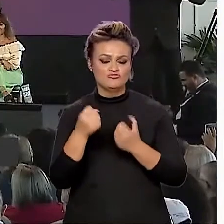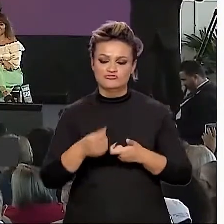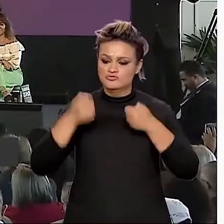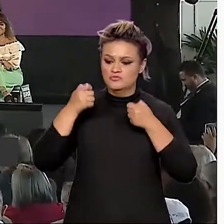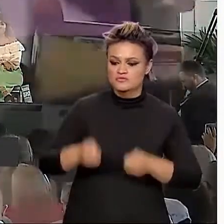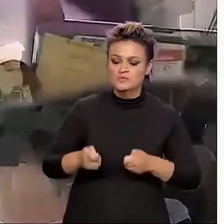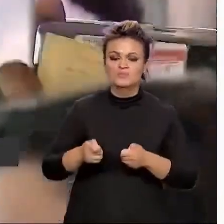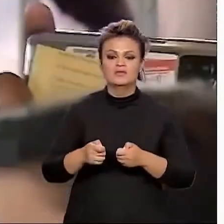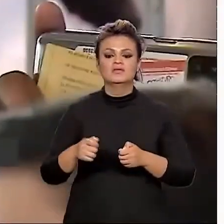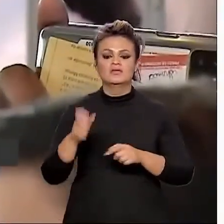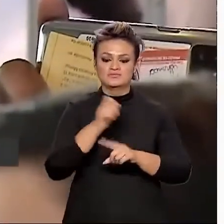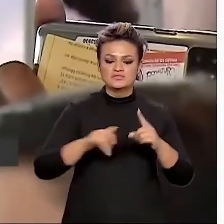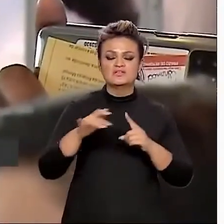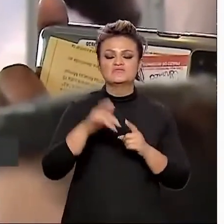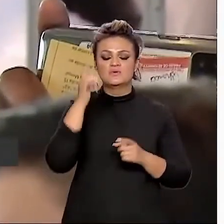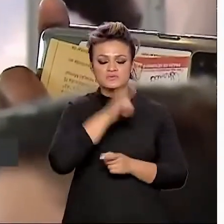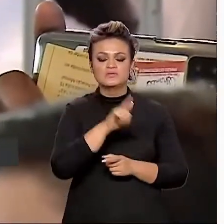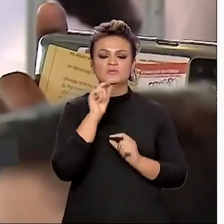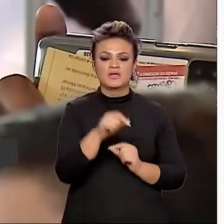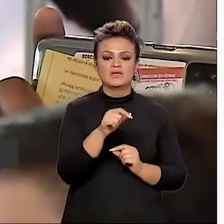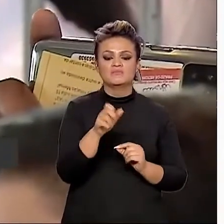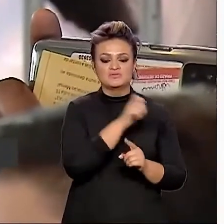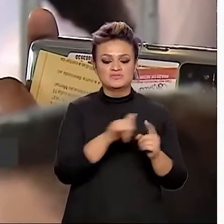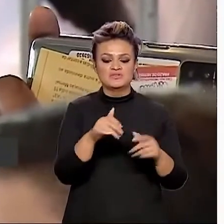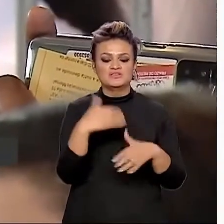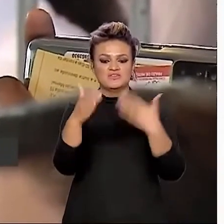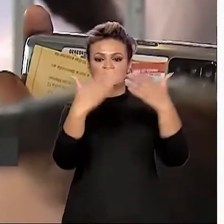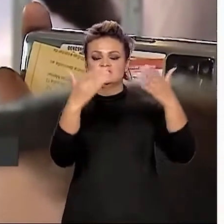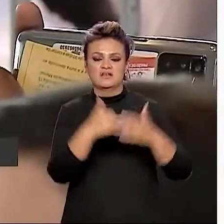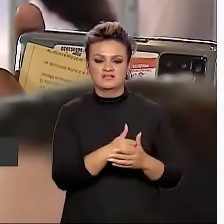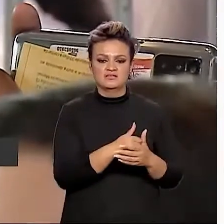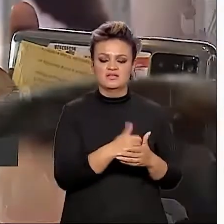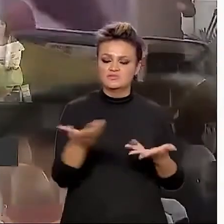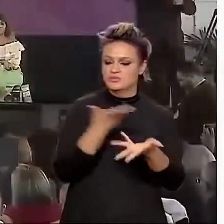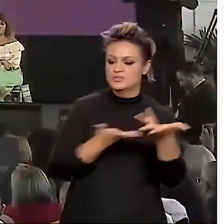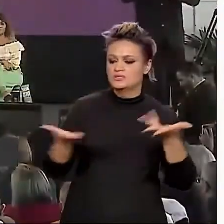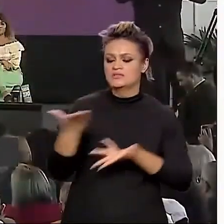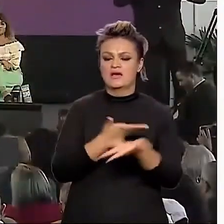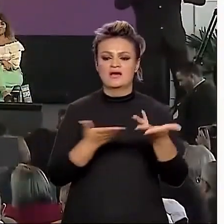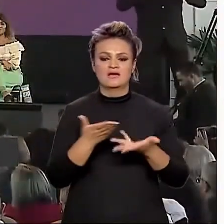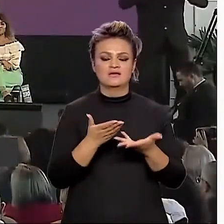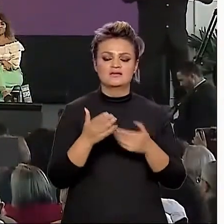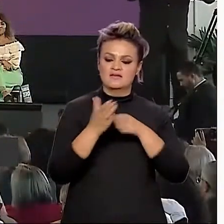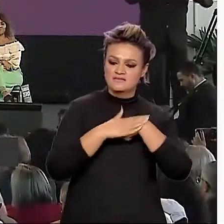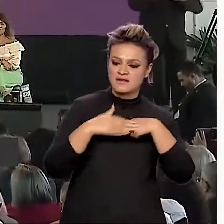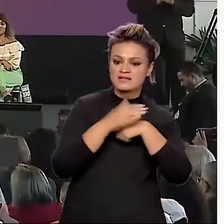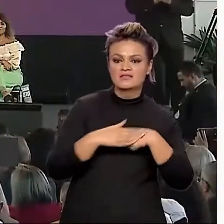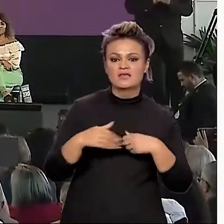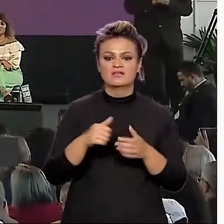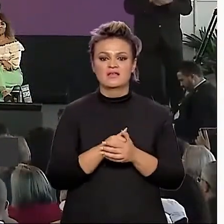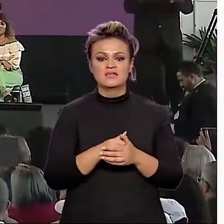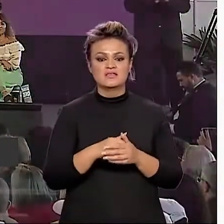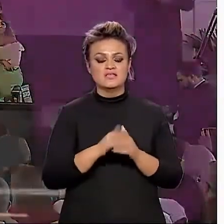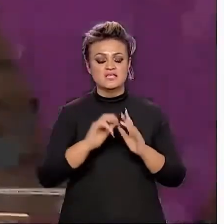firme, e a sociedade será uma sociedade mais avançada, mais solidária, mais fraterna e